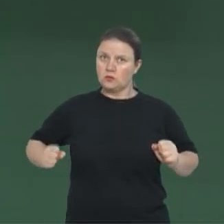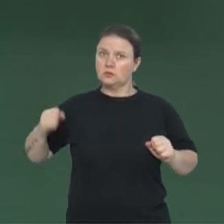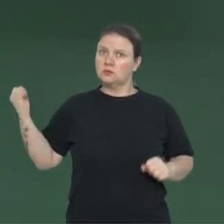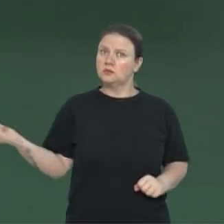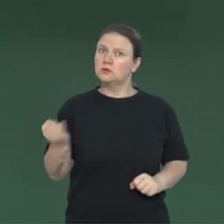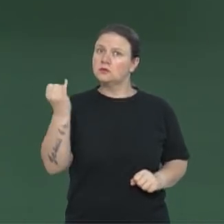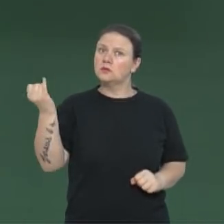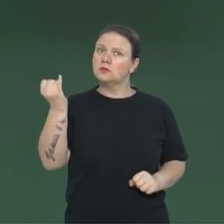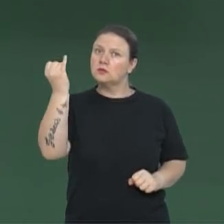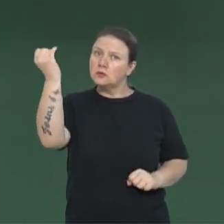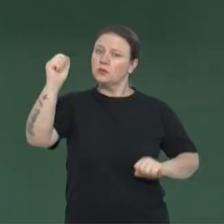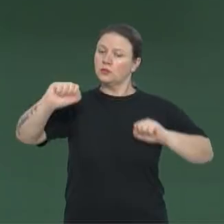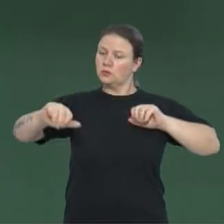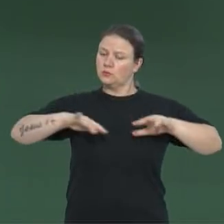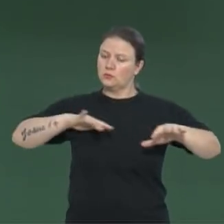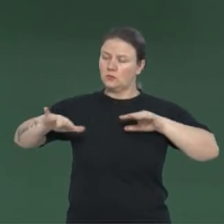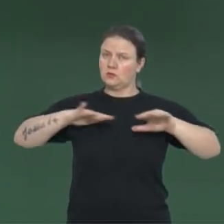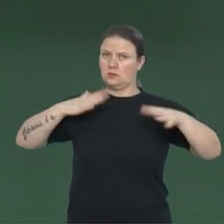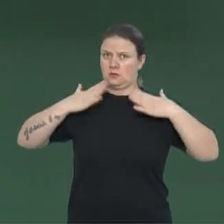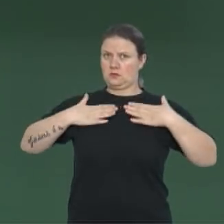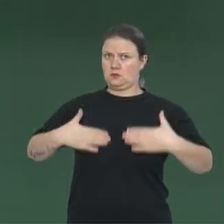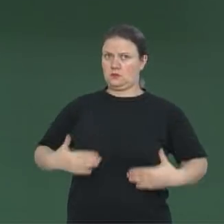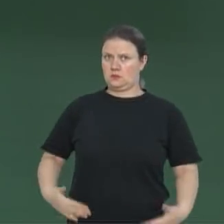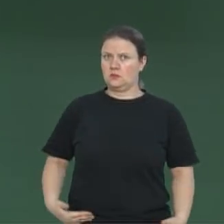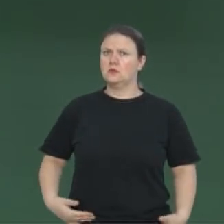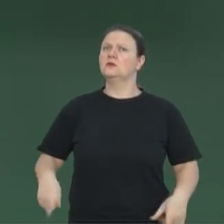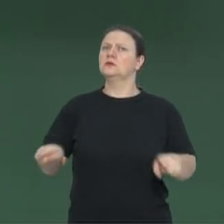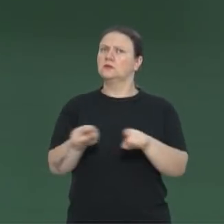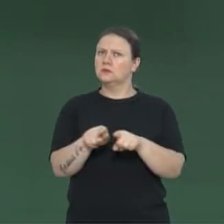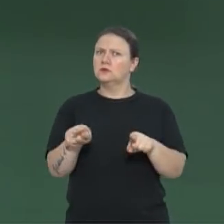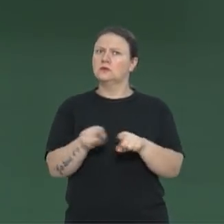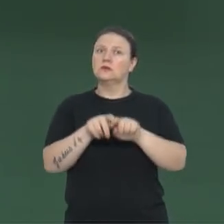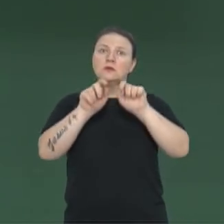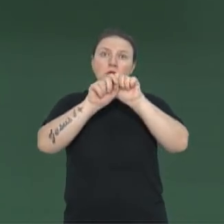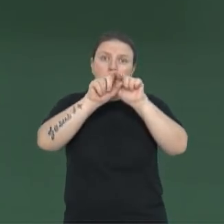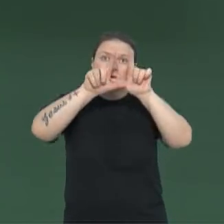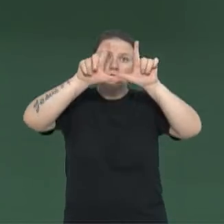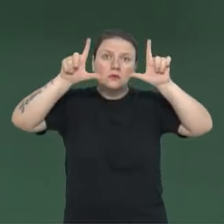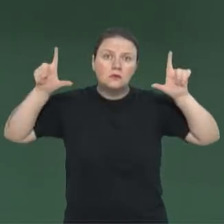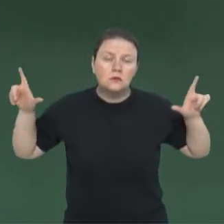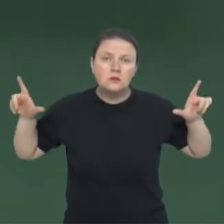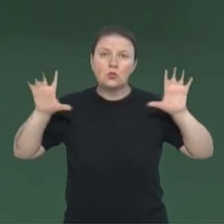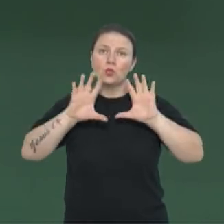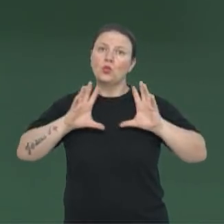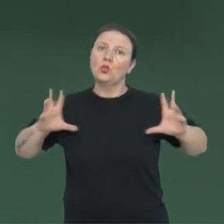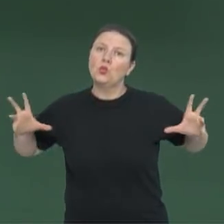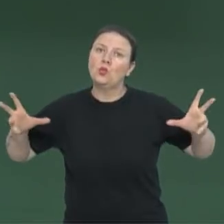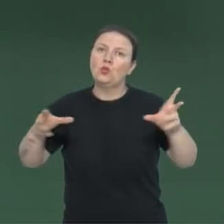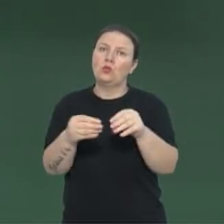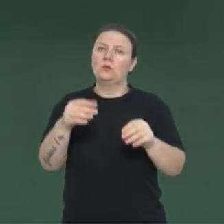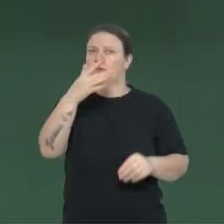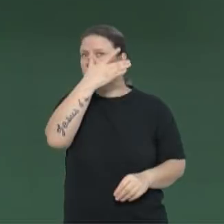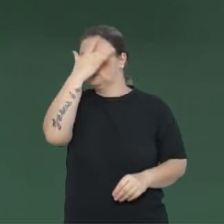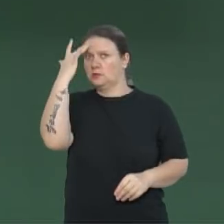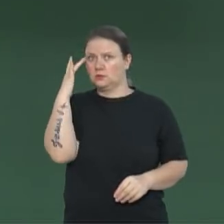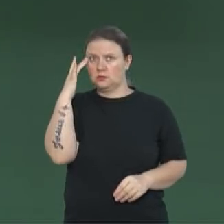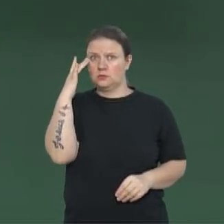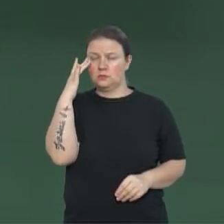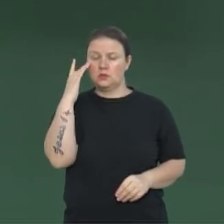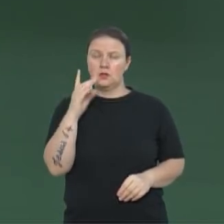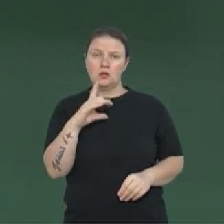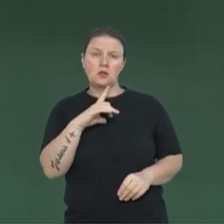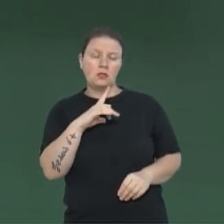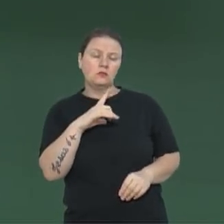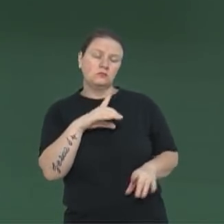fala de mobilidade corporal, que a gente tenha bastante claro que a gente está incluindo todas as pessoas que têm